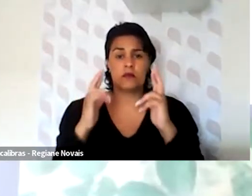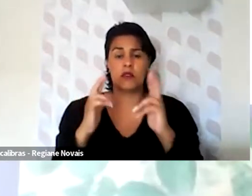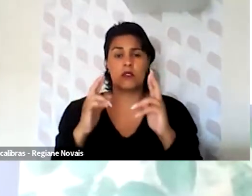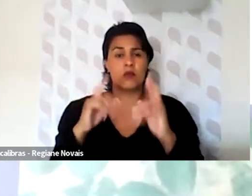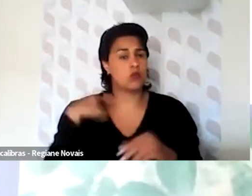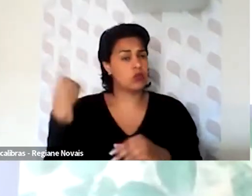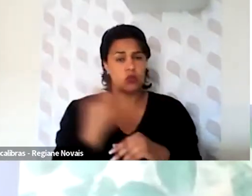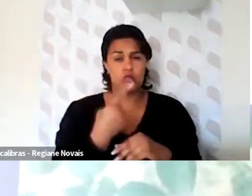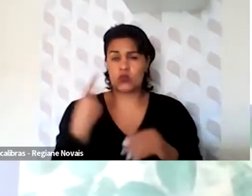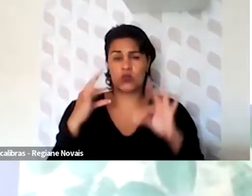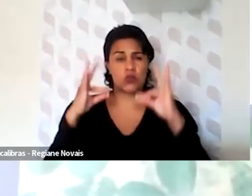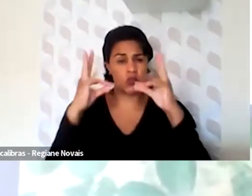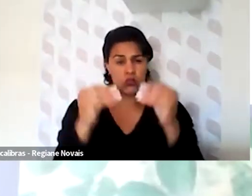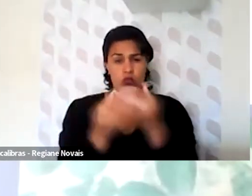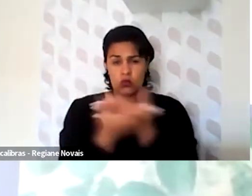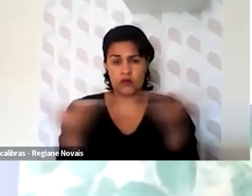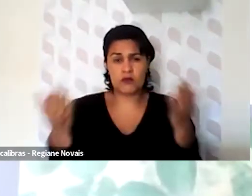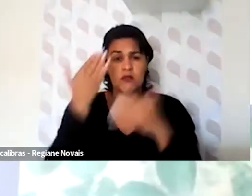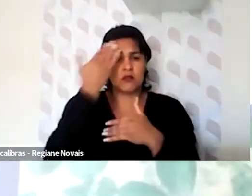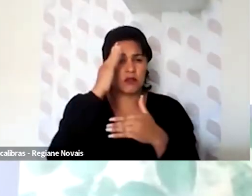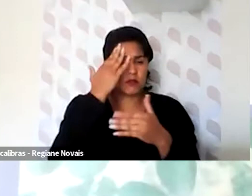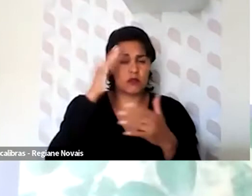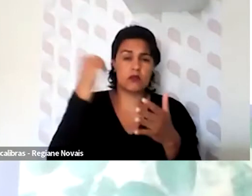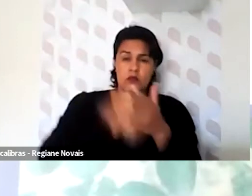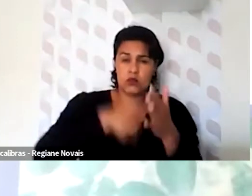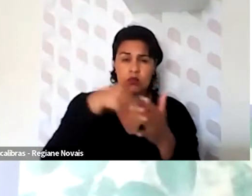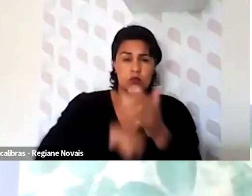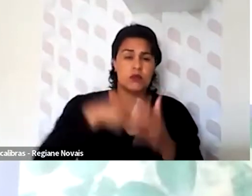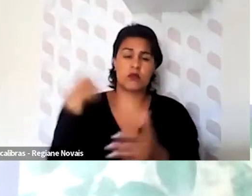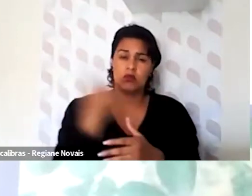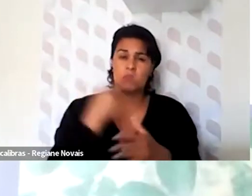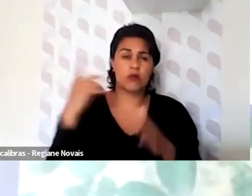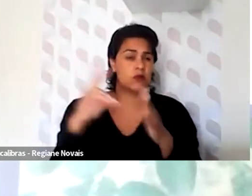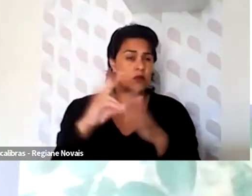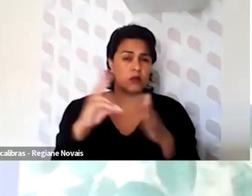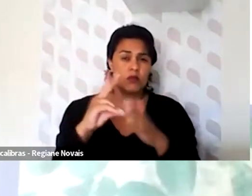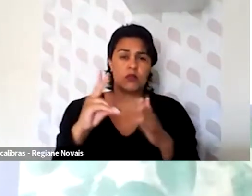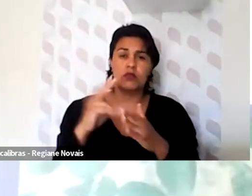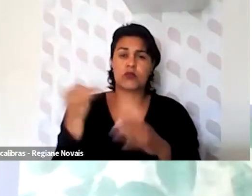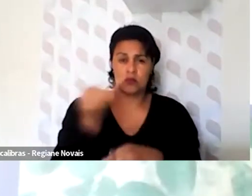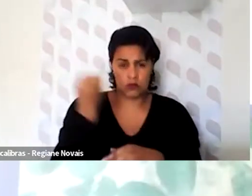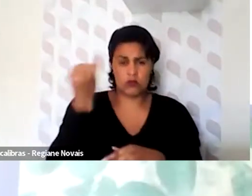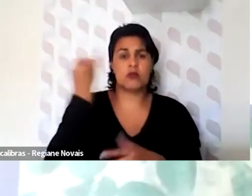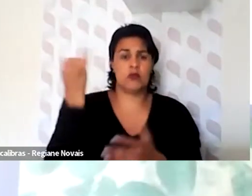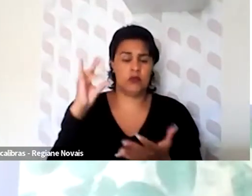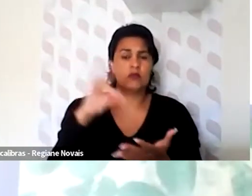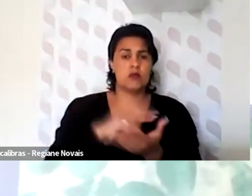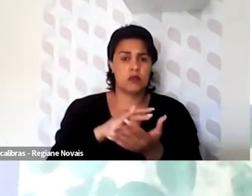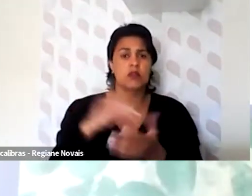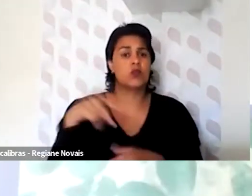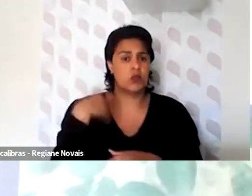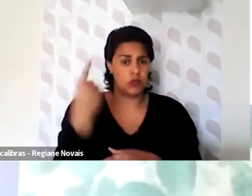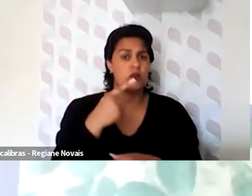a importância, né, da luta dos povos indígenas, pois é uma luta pela vida. Nós estamos lutando aqui não